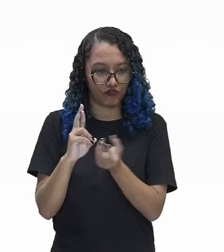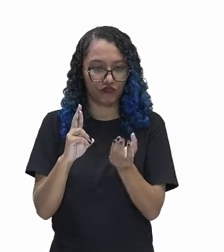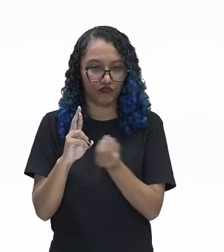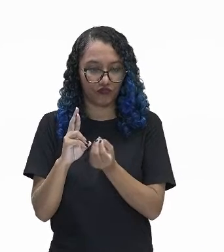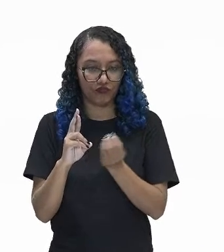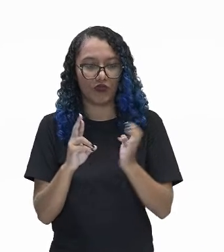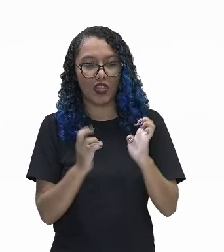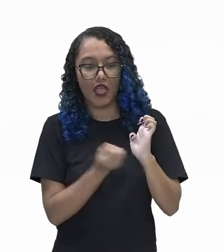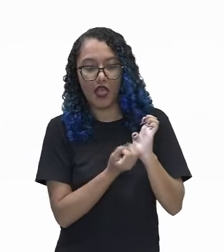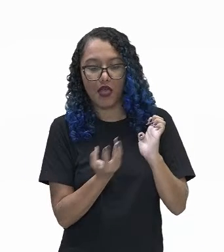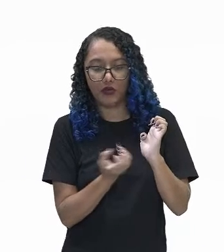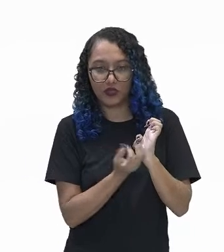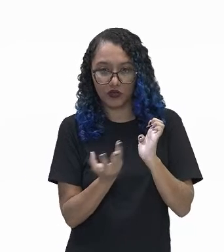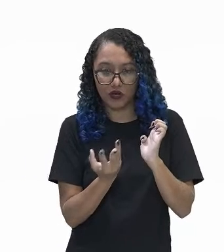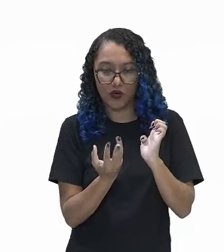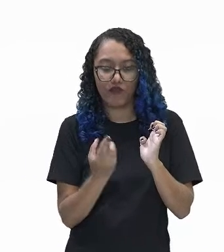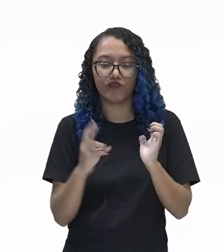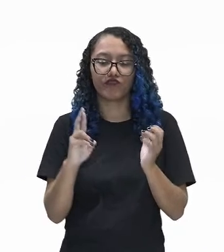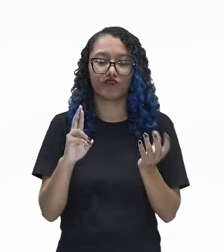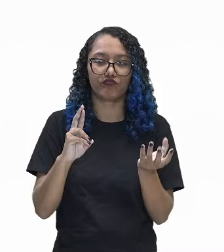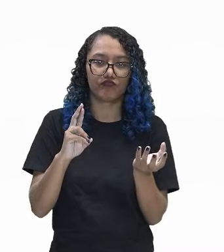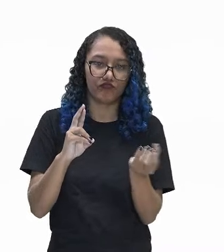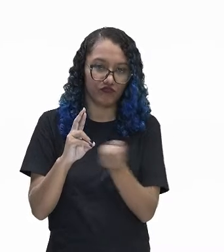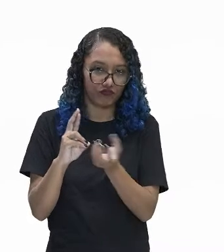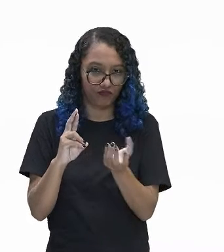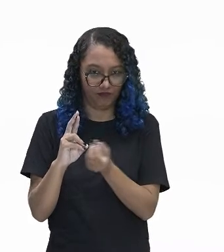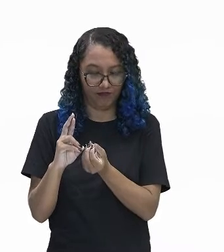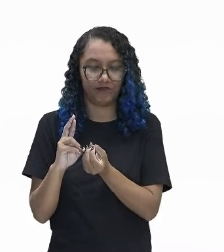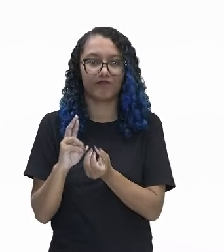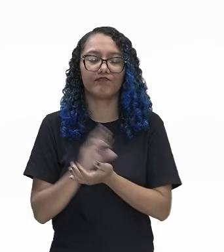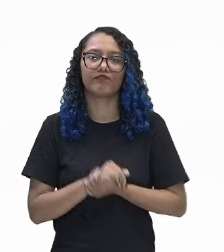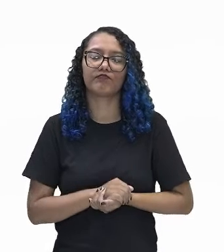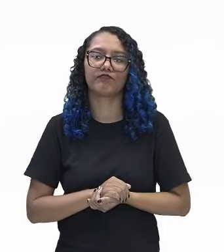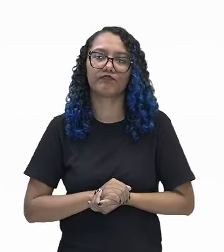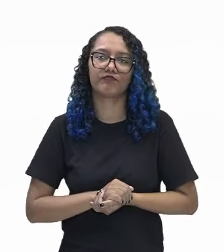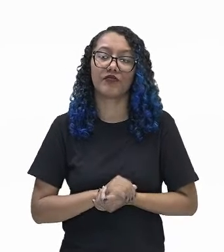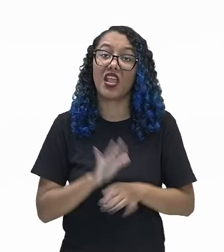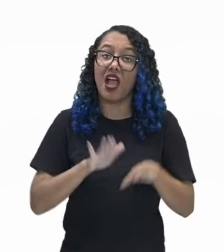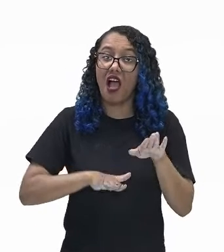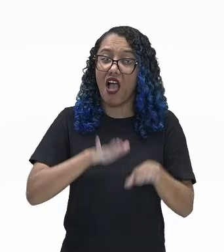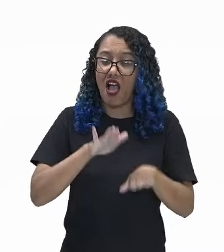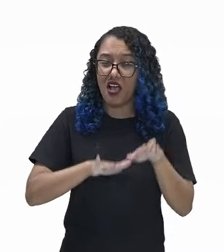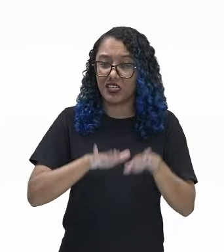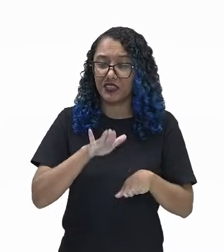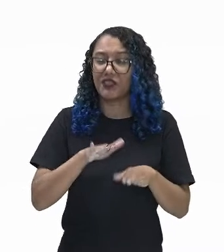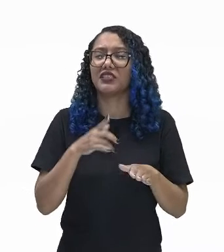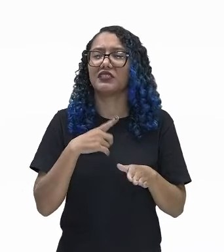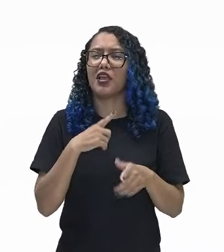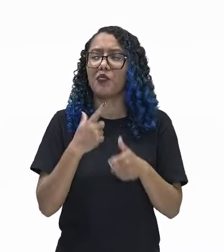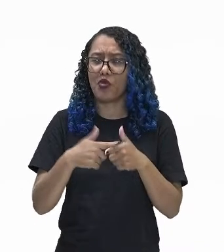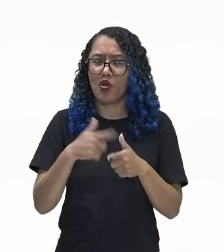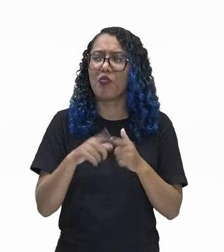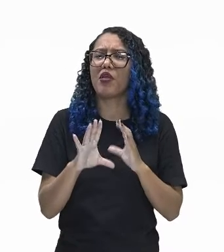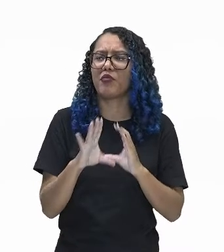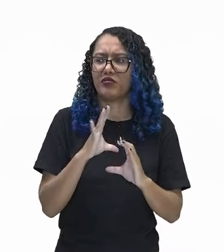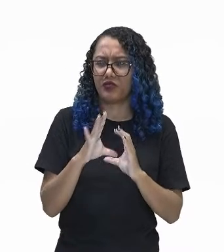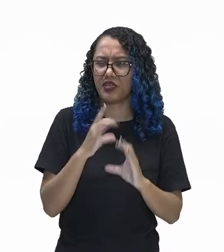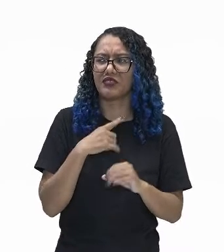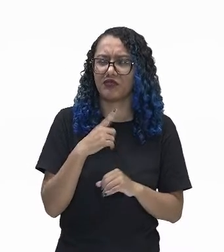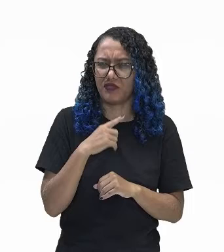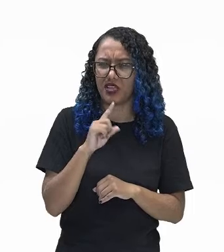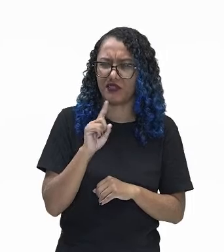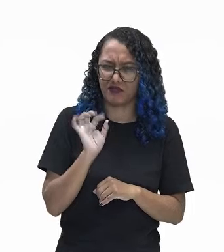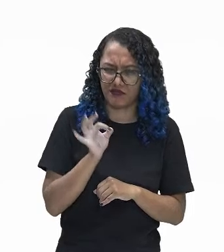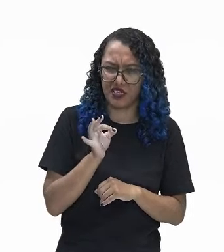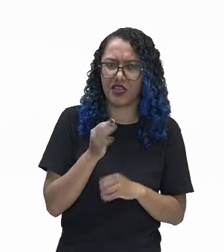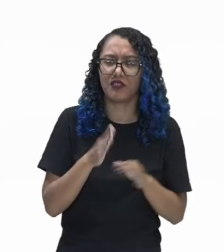possa movimentar aí a nossa língua e a linguagem. Às vezes acontece aí um probleminha de comunicação, não acontece? Às vezes pode